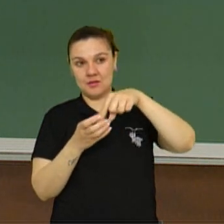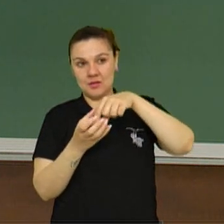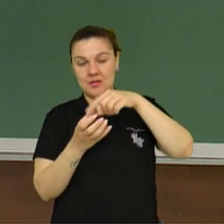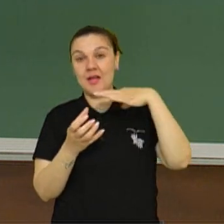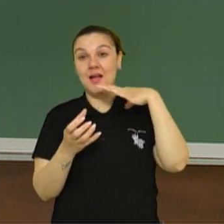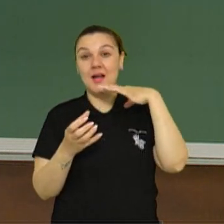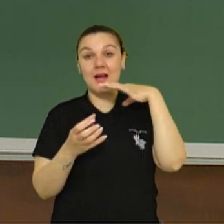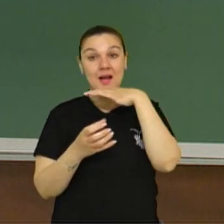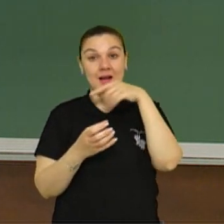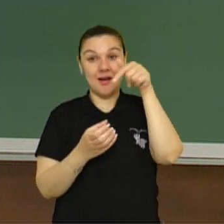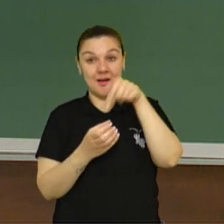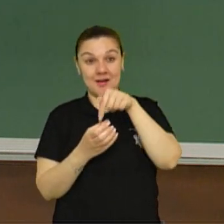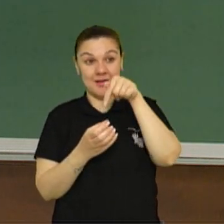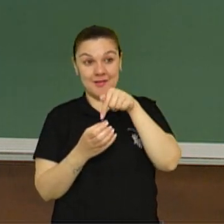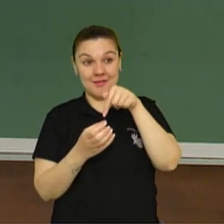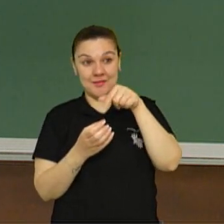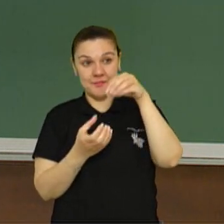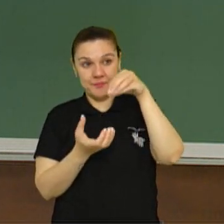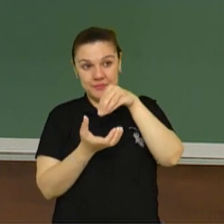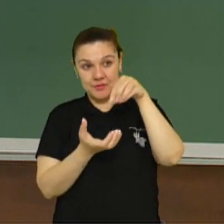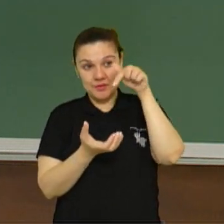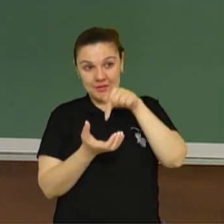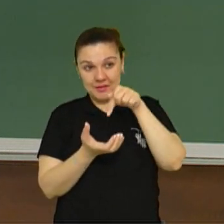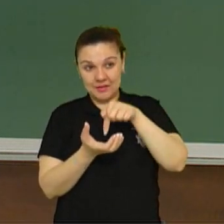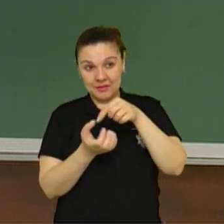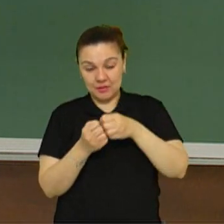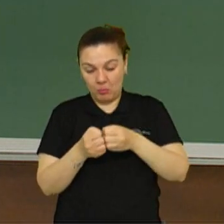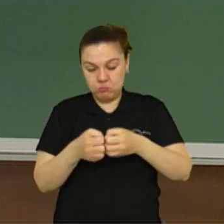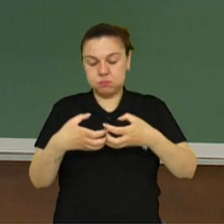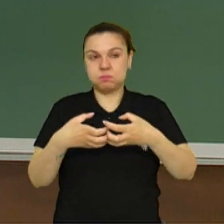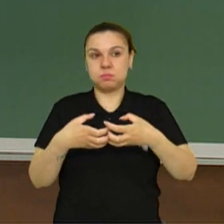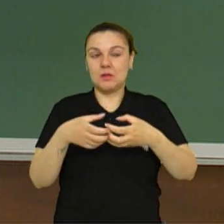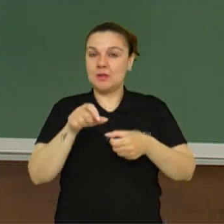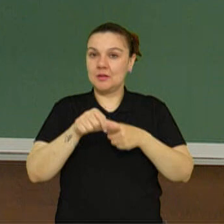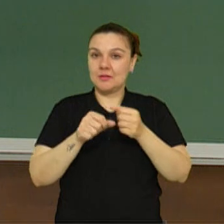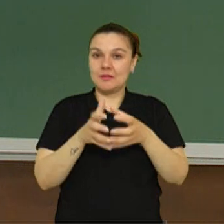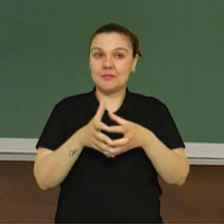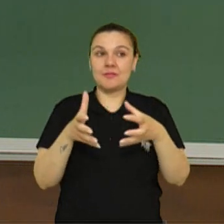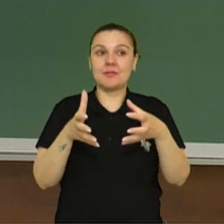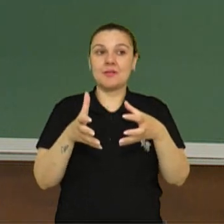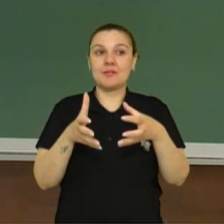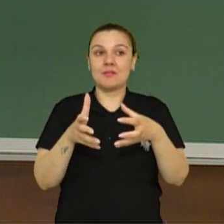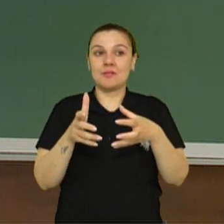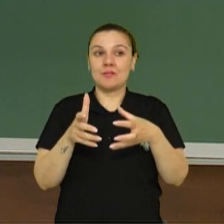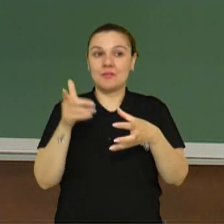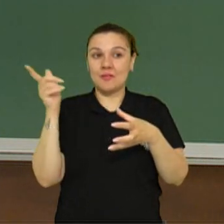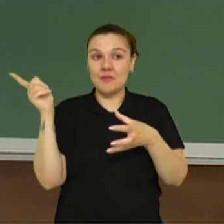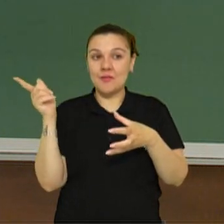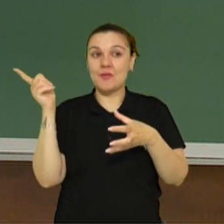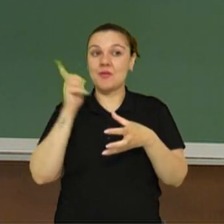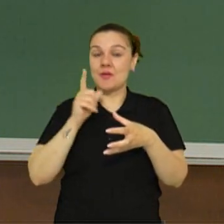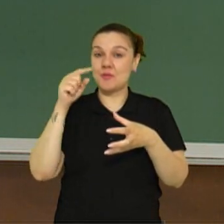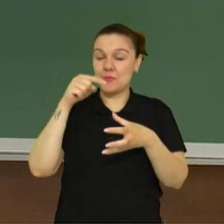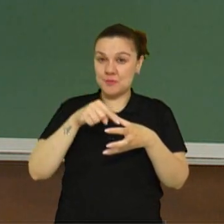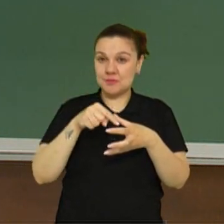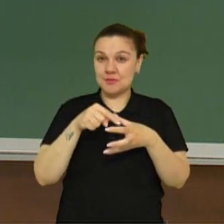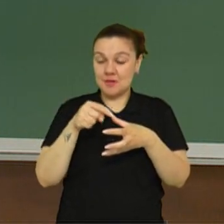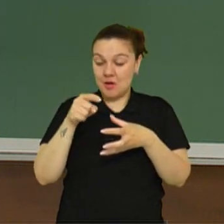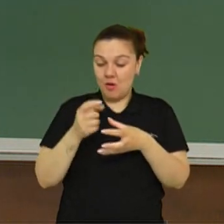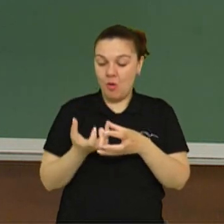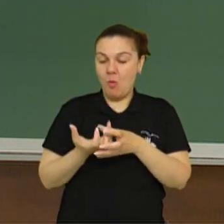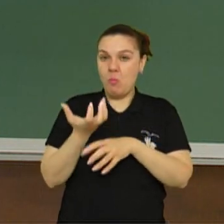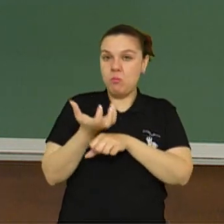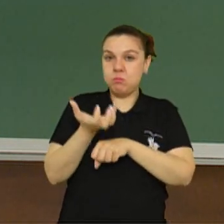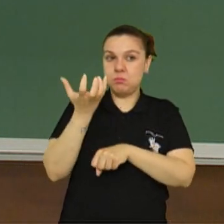calor, né? Ela tem uma partícula de nitrogênio que ela explode e faz com que ela consiga o gás necessário para